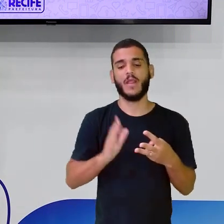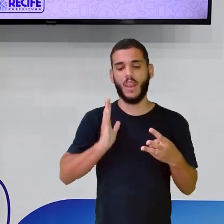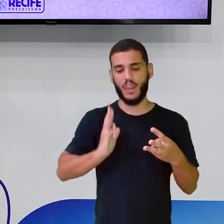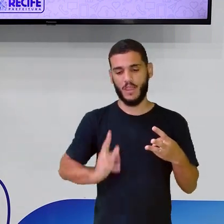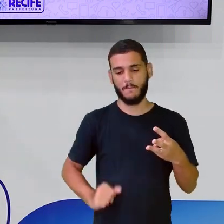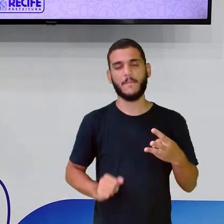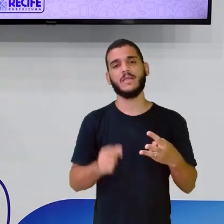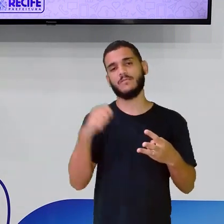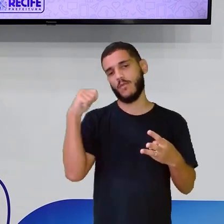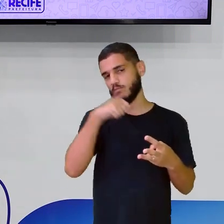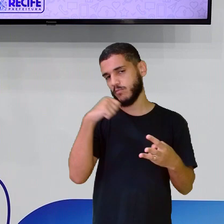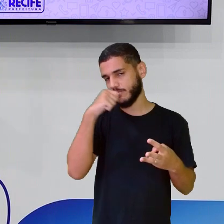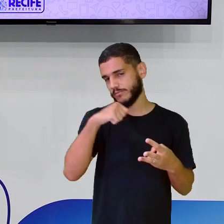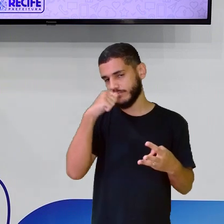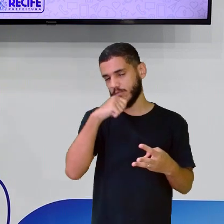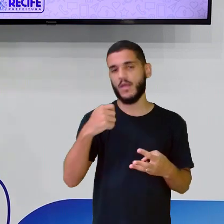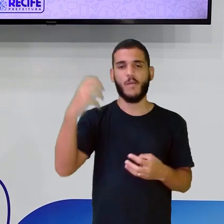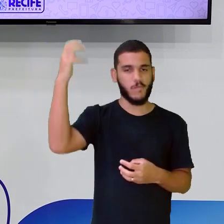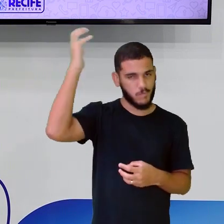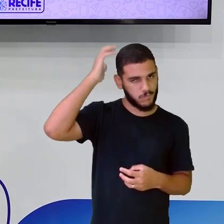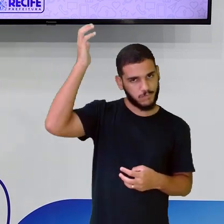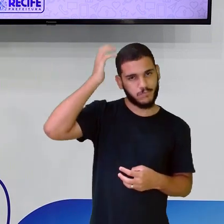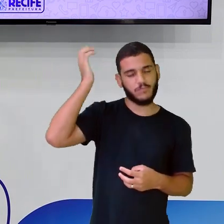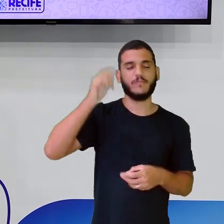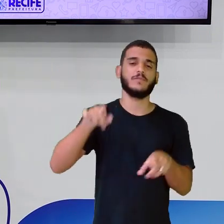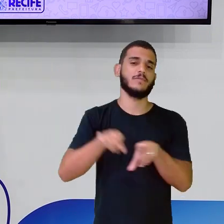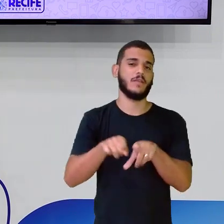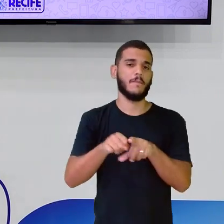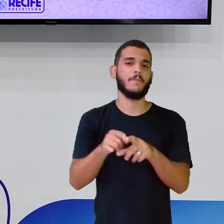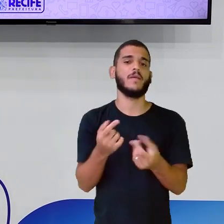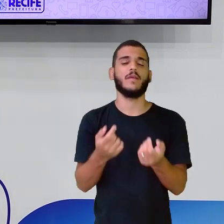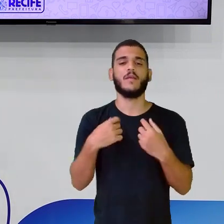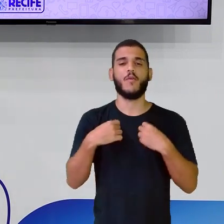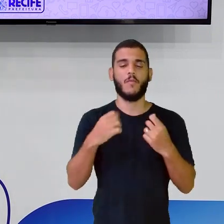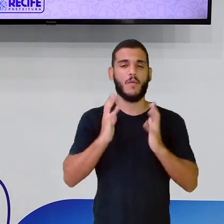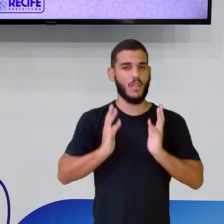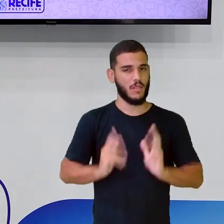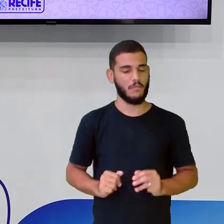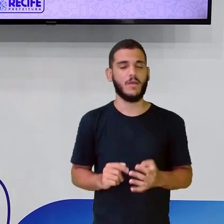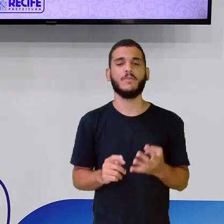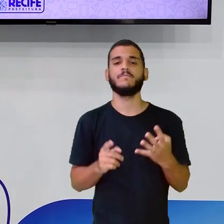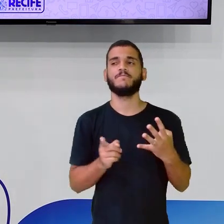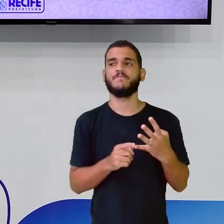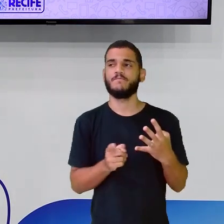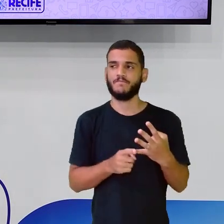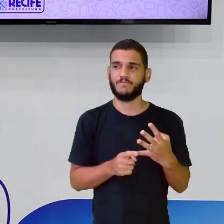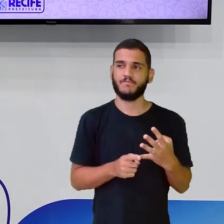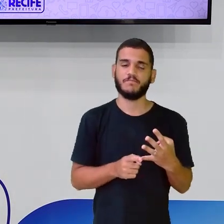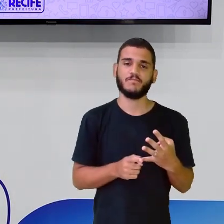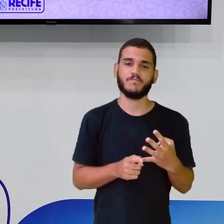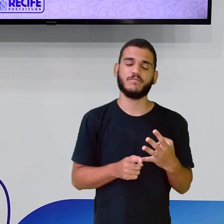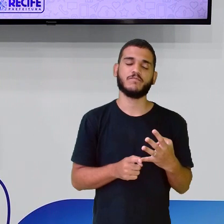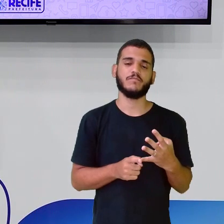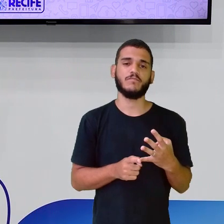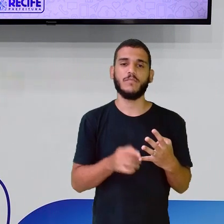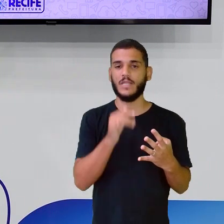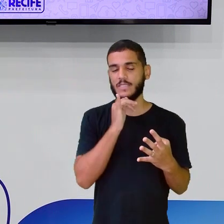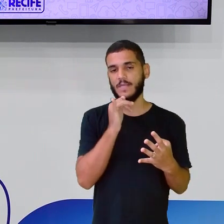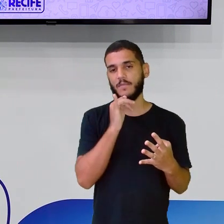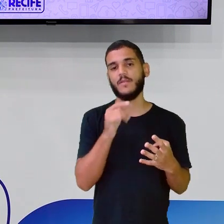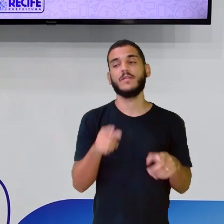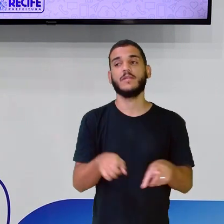Escovar os dentes, tomar banho, lavar as roupas. Um outro exemplo,